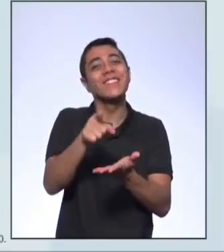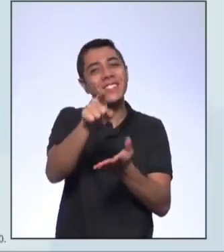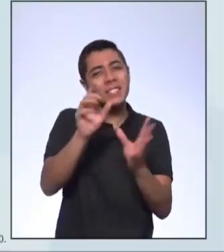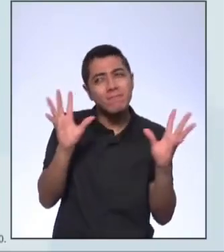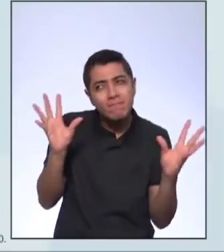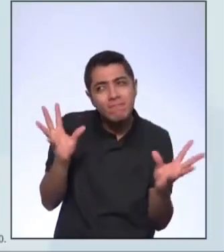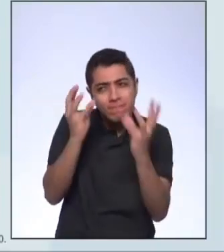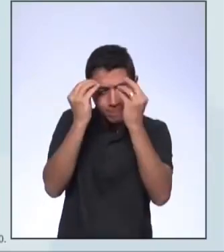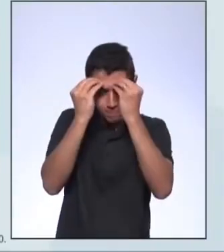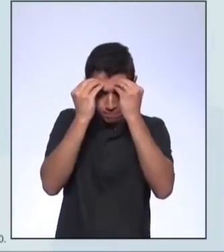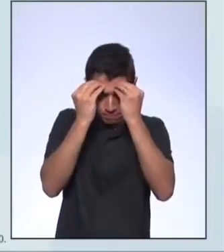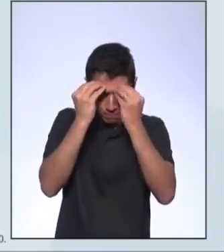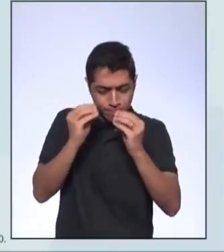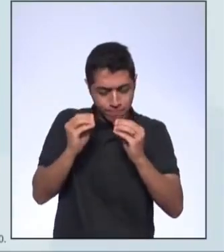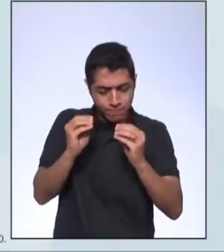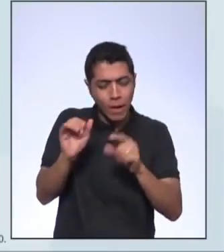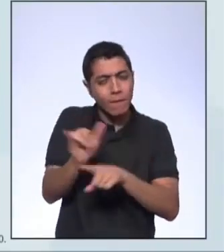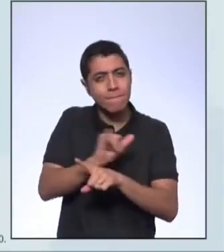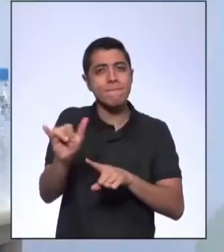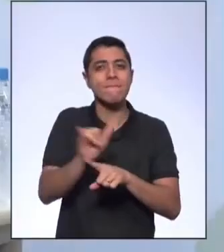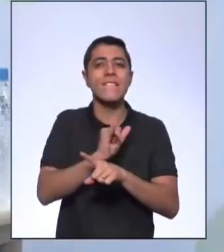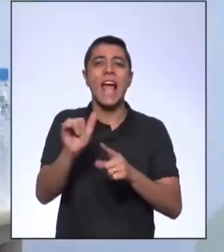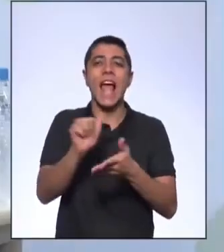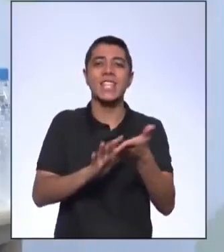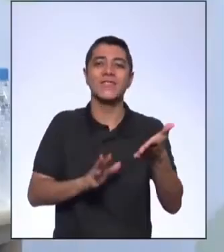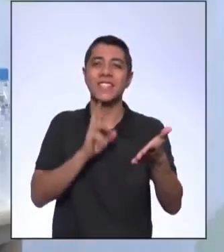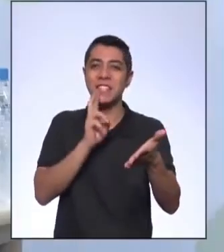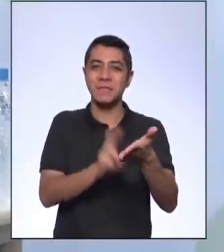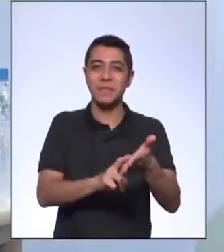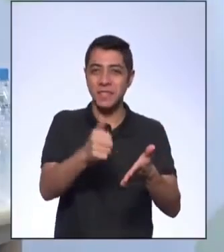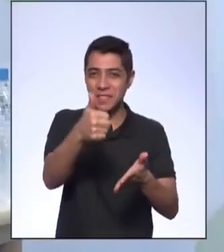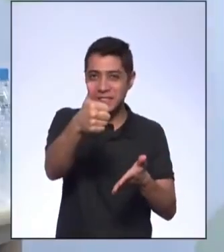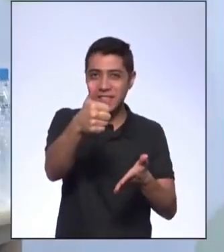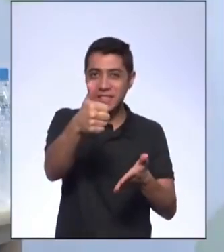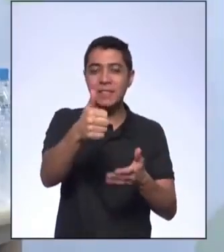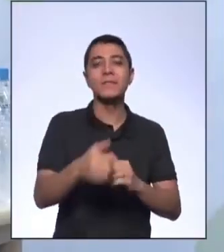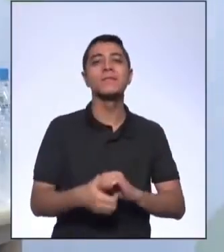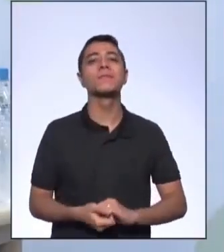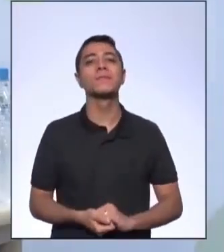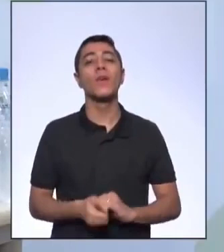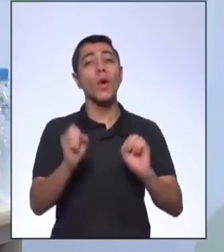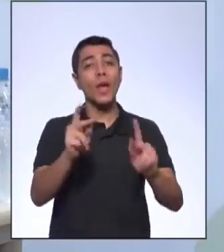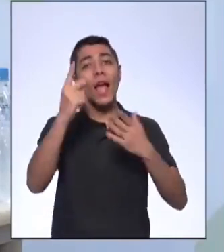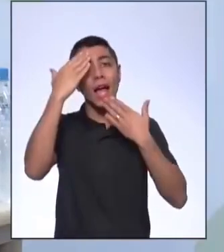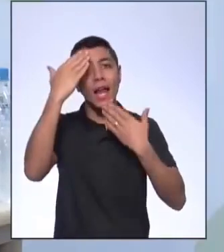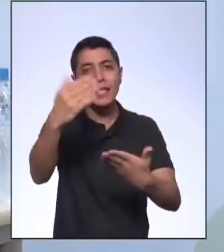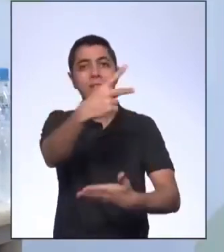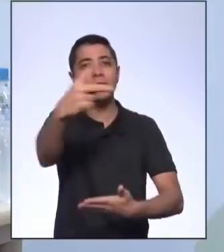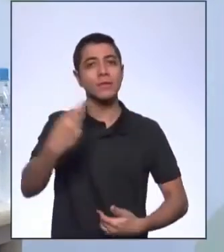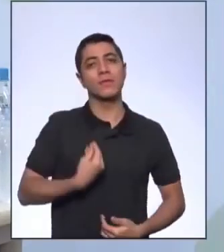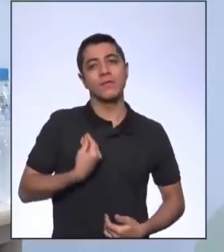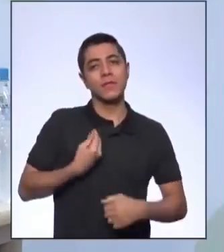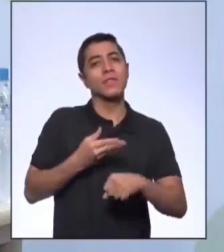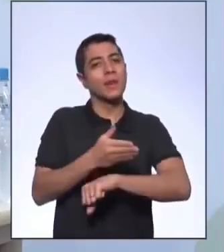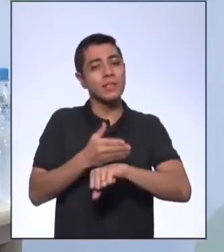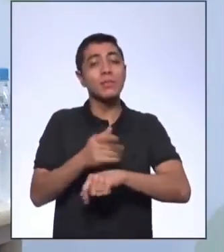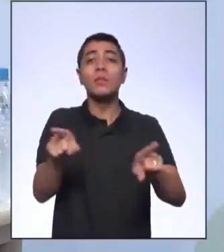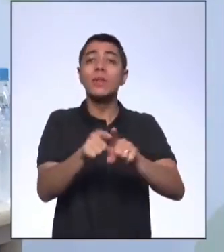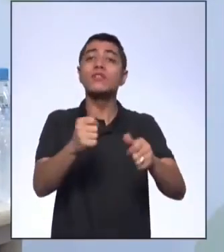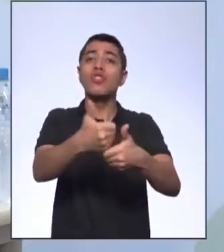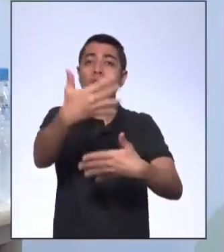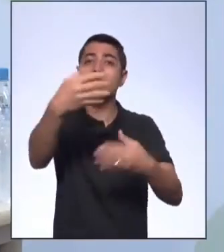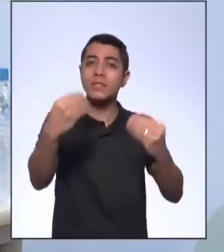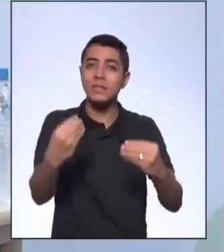esta atividade no caderno de vocês então tá bom agradecemos aí a participação de vocês obrigado pela participação do